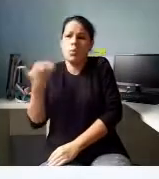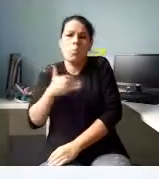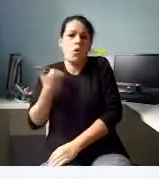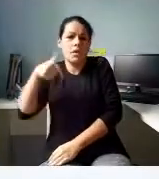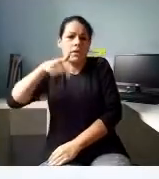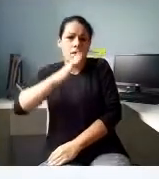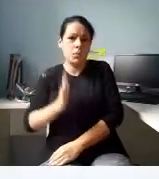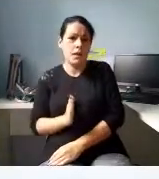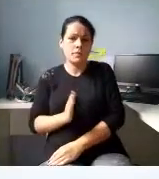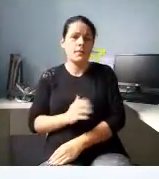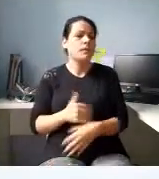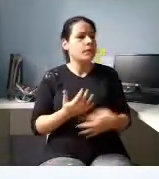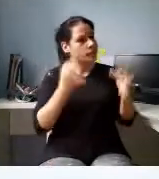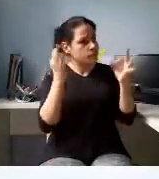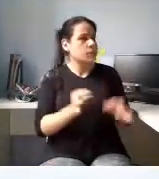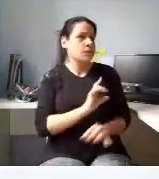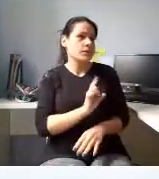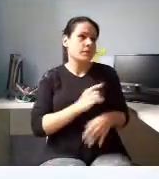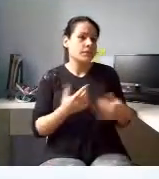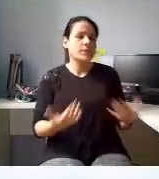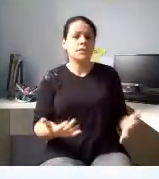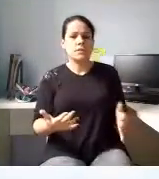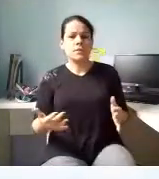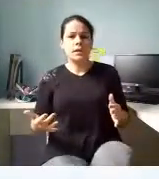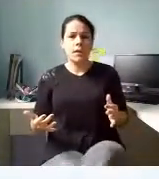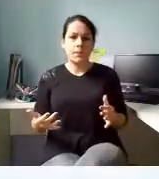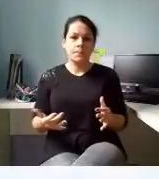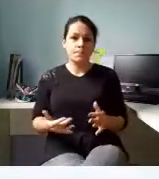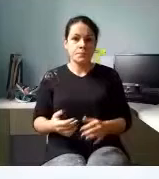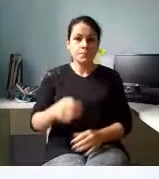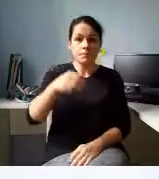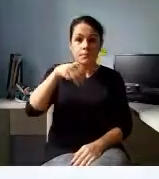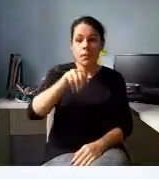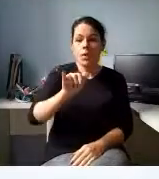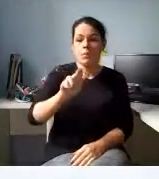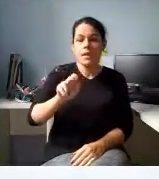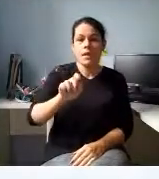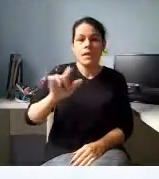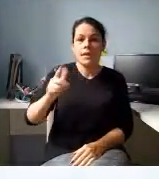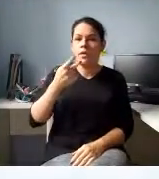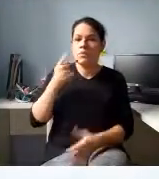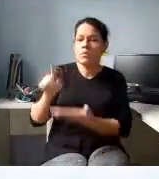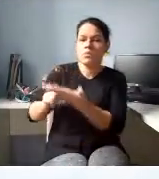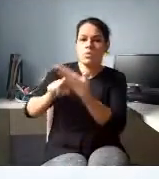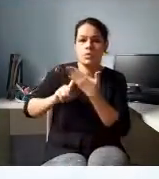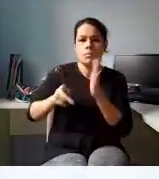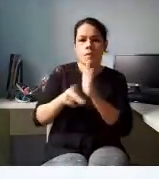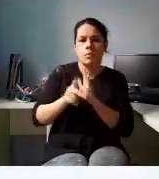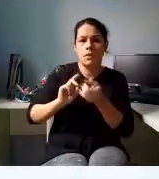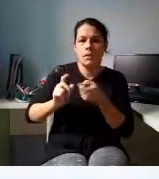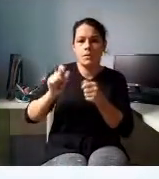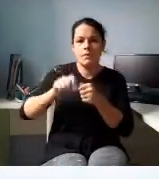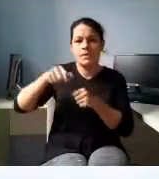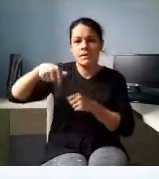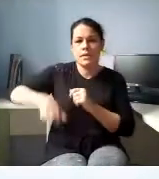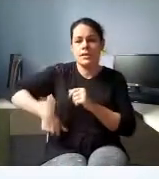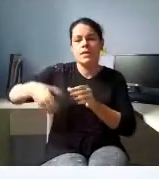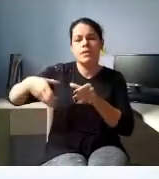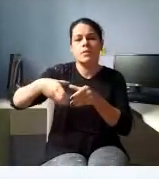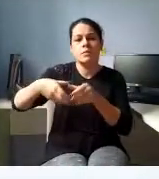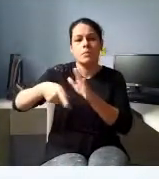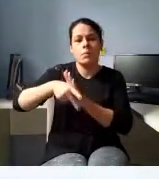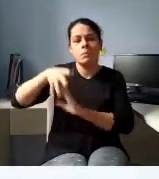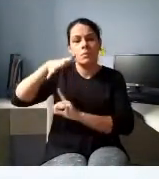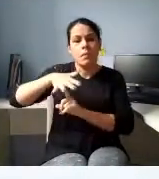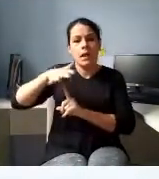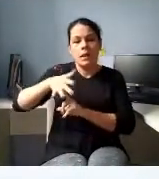certeza não. Segundo o Miguel nos relatou numa reunião que ele fez aqui no Paraná com os metalúrgicos, ele